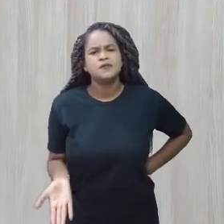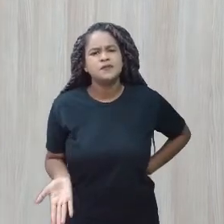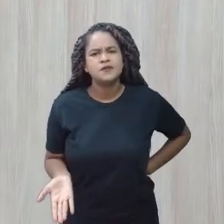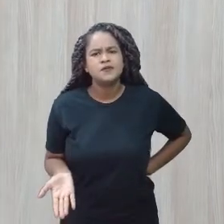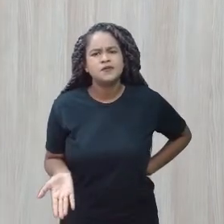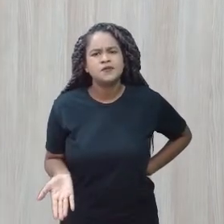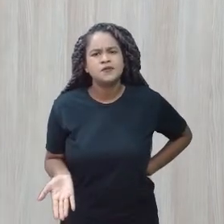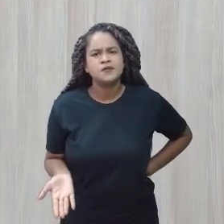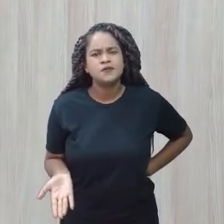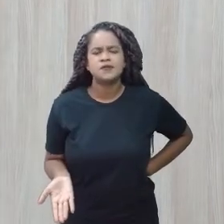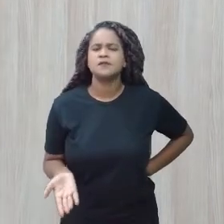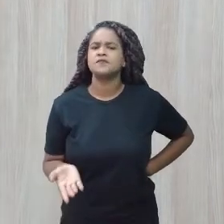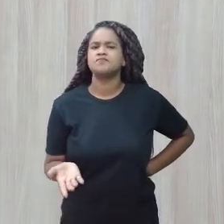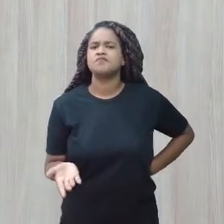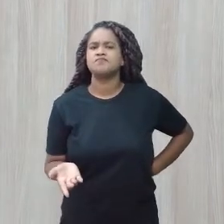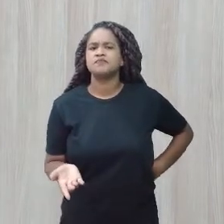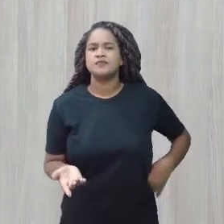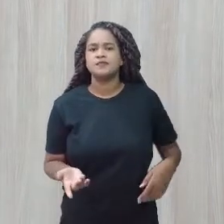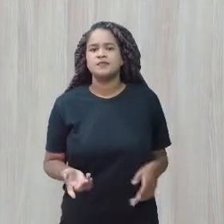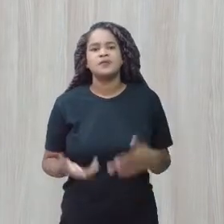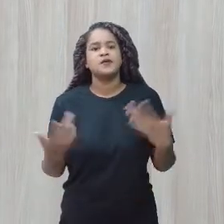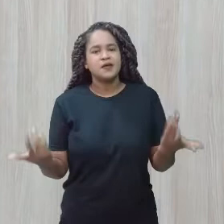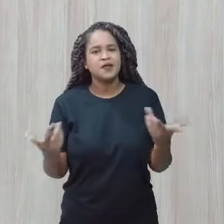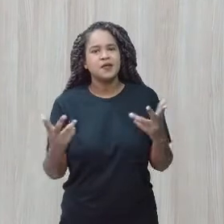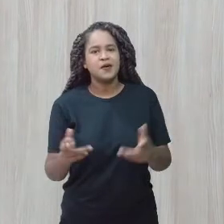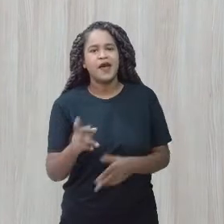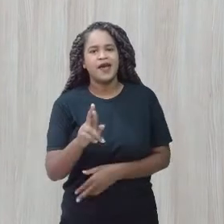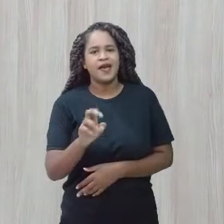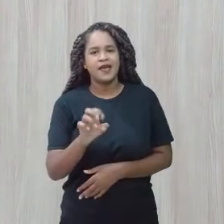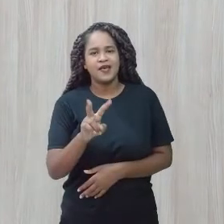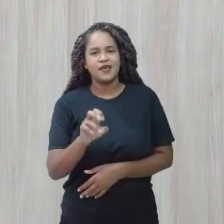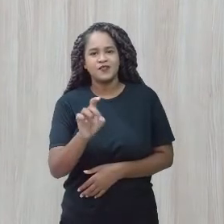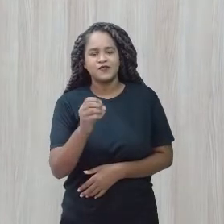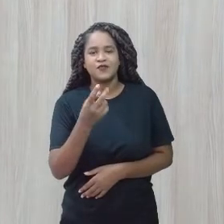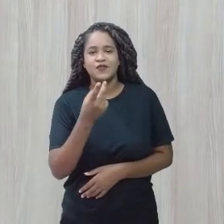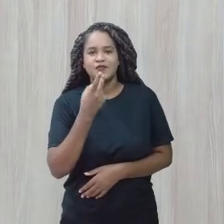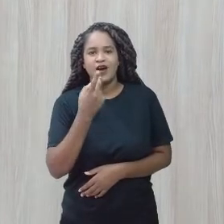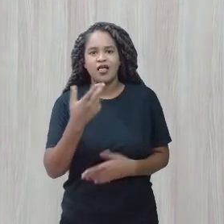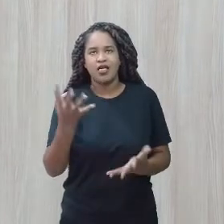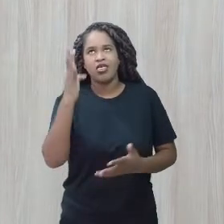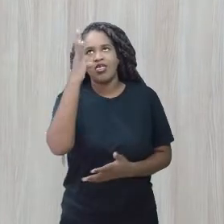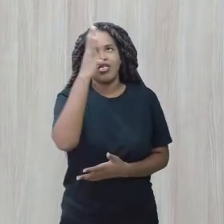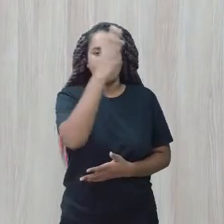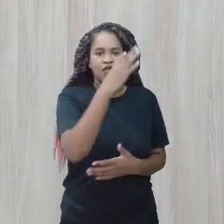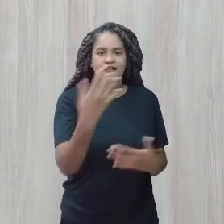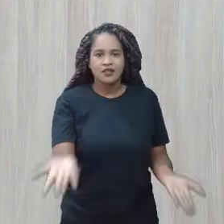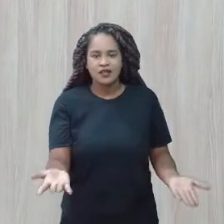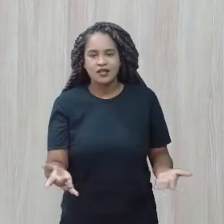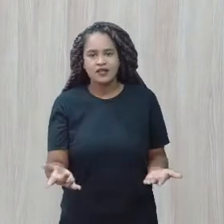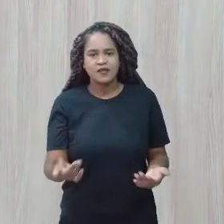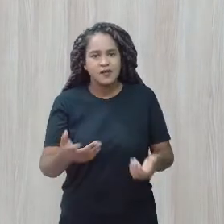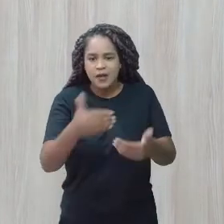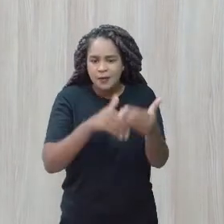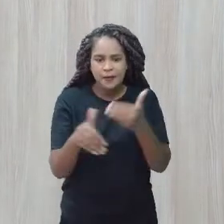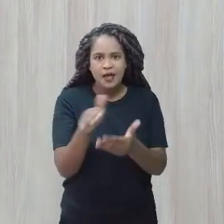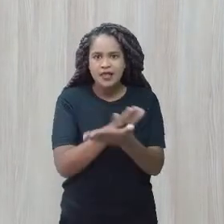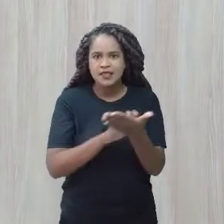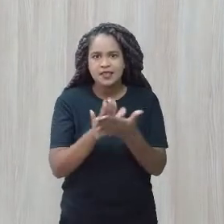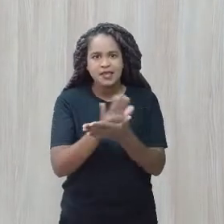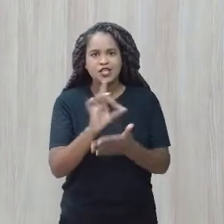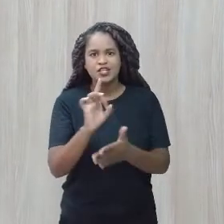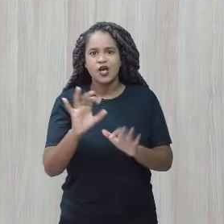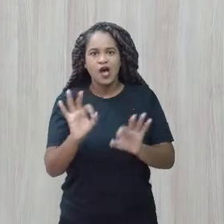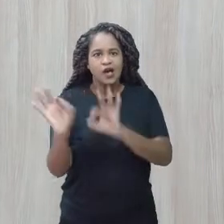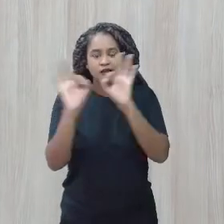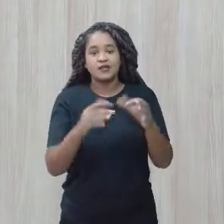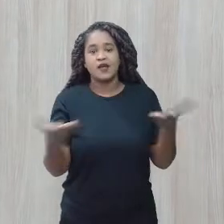e abençoada? Como diria a Revo, tá moscando aí, sem falar com a gente, só assistindo, sem poder interagir. Então, Billy vai